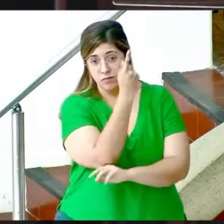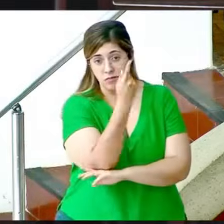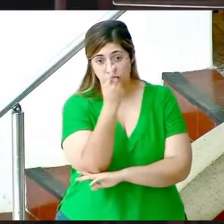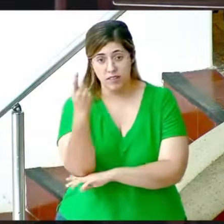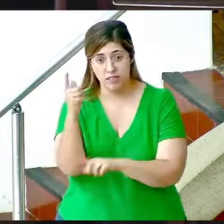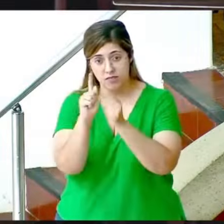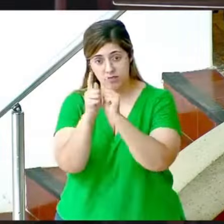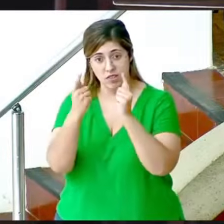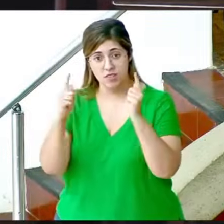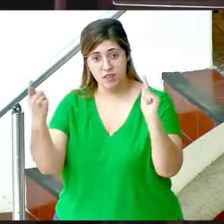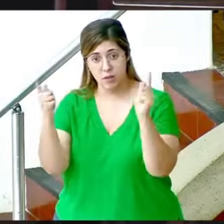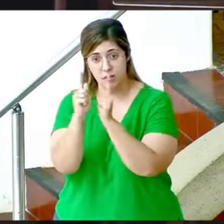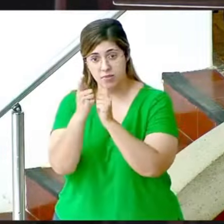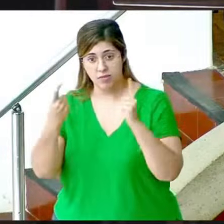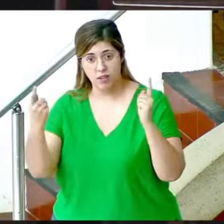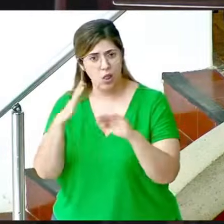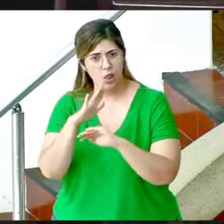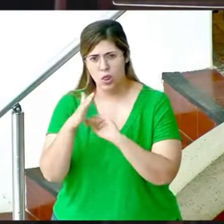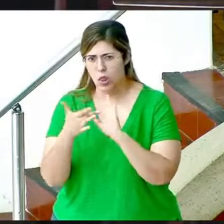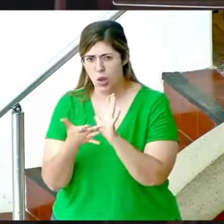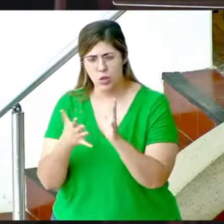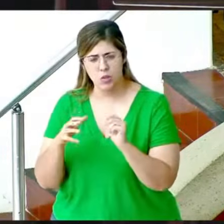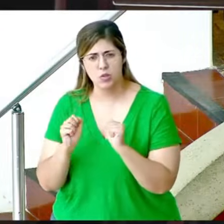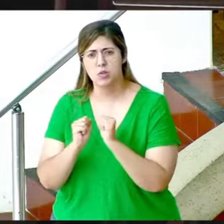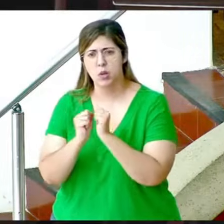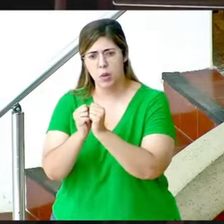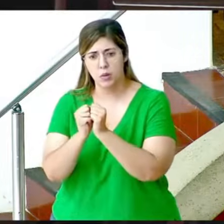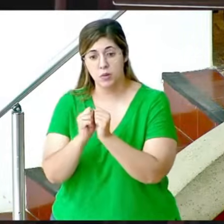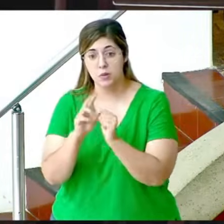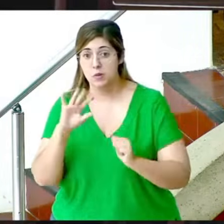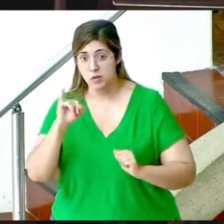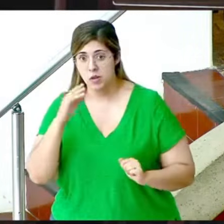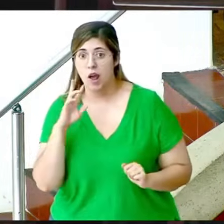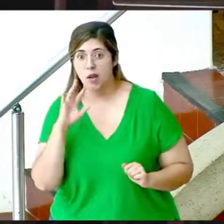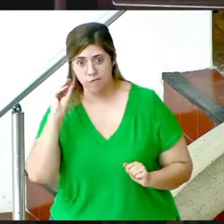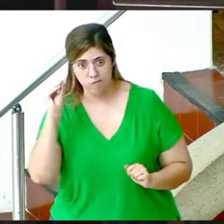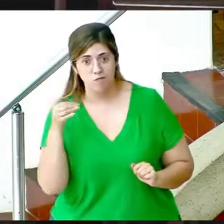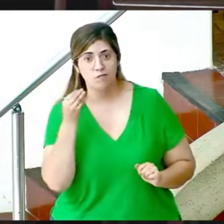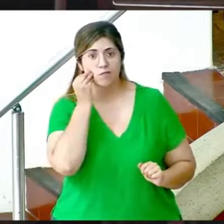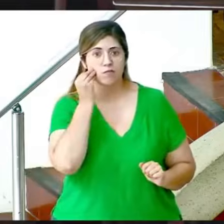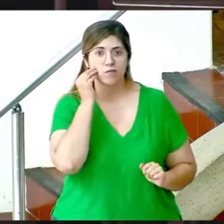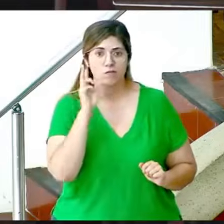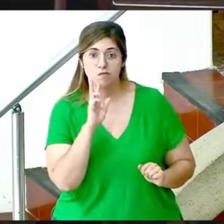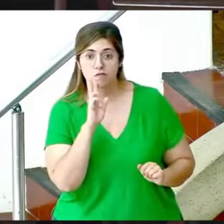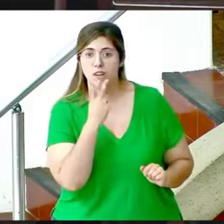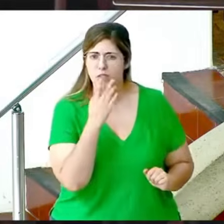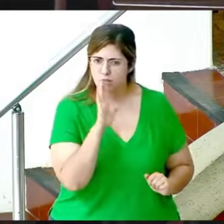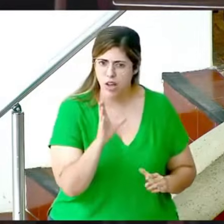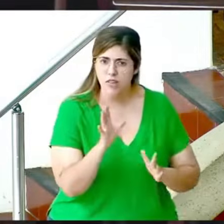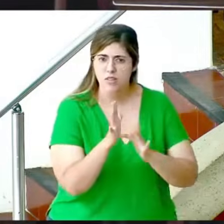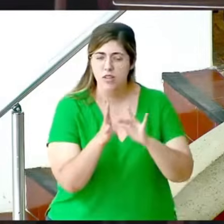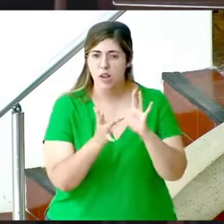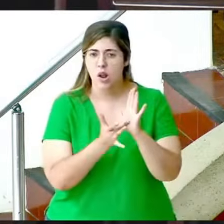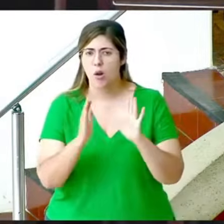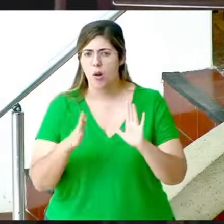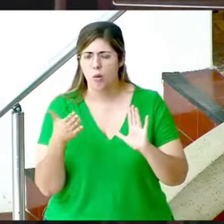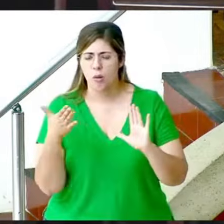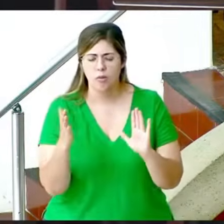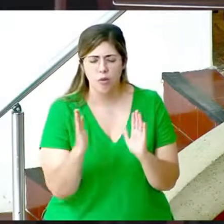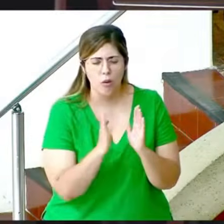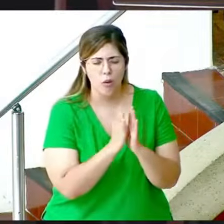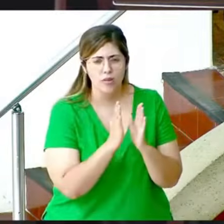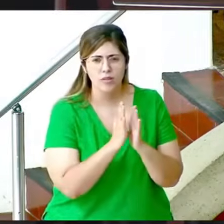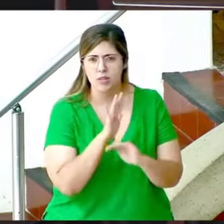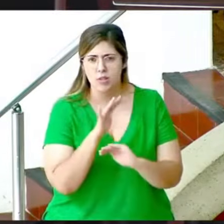traído a Jesus. E então Jesus diz: vou orar. Ele vai para um lugarzinho, fica em oração, pede aos seus discípulos: vigiem